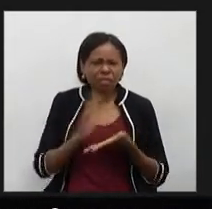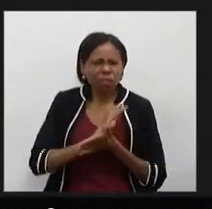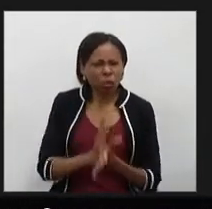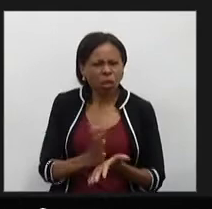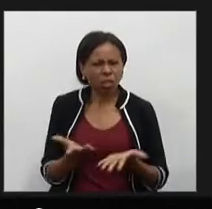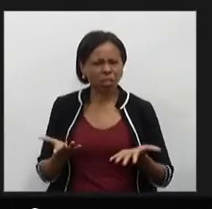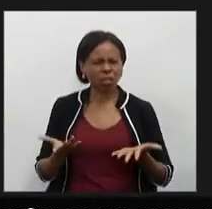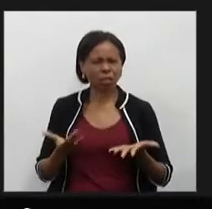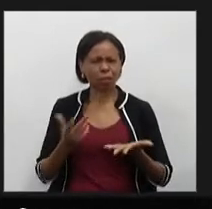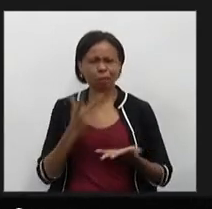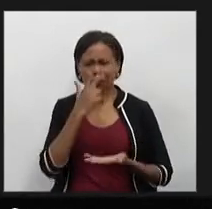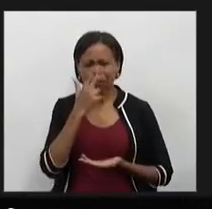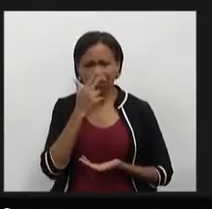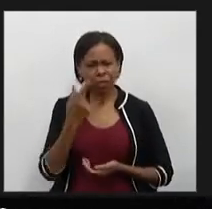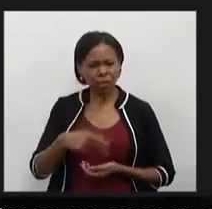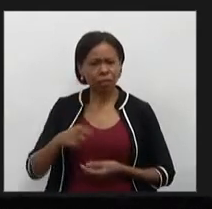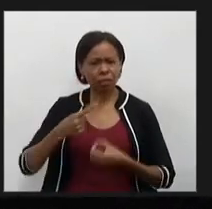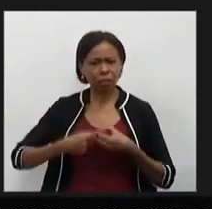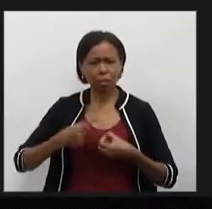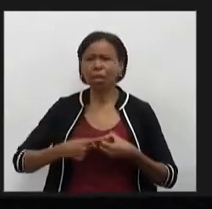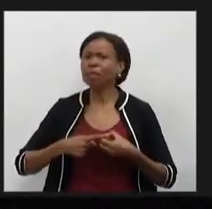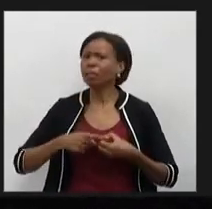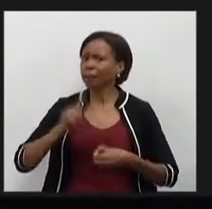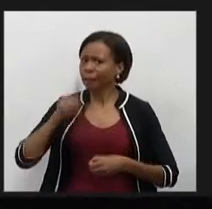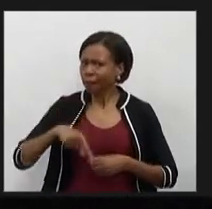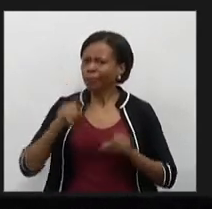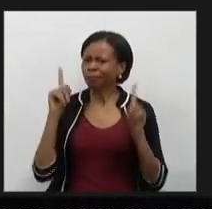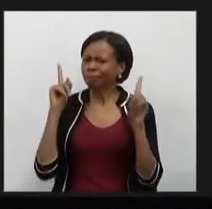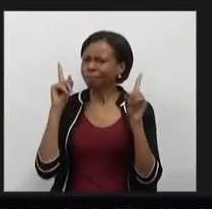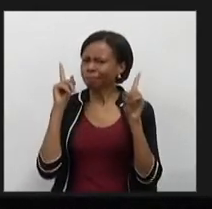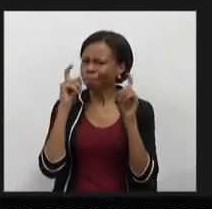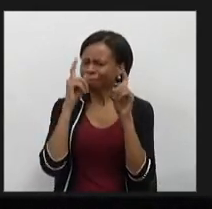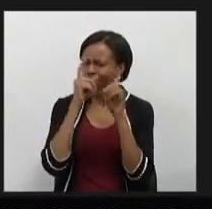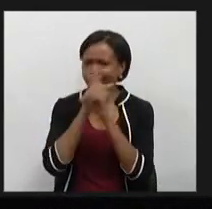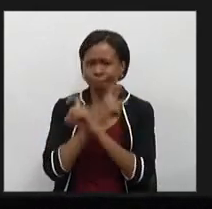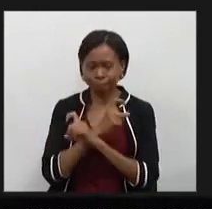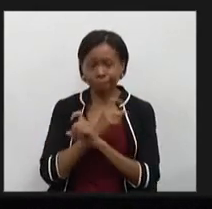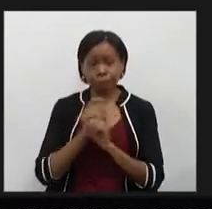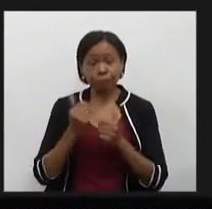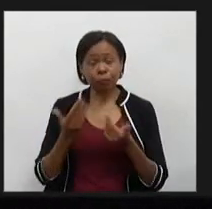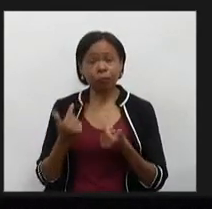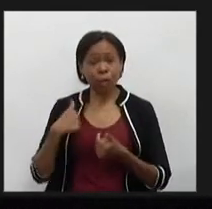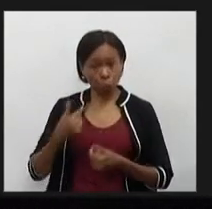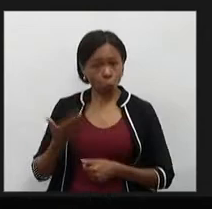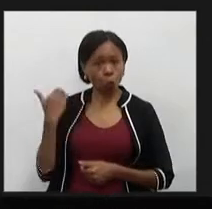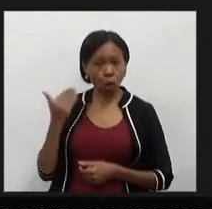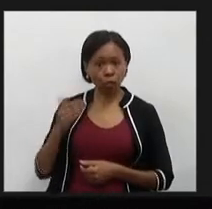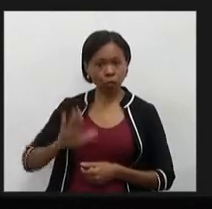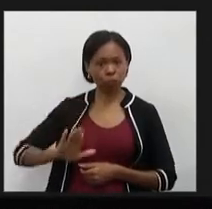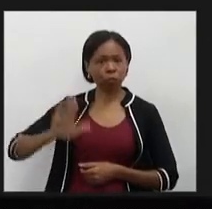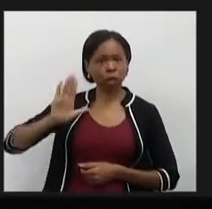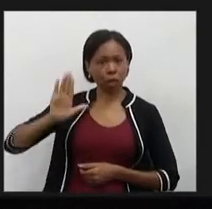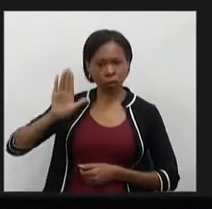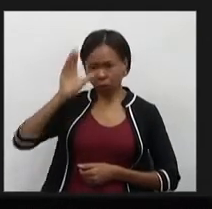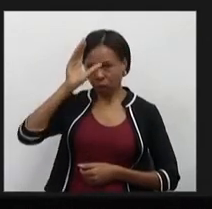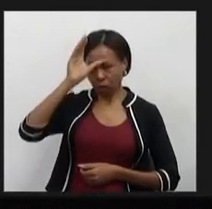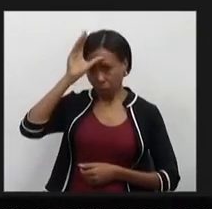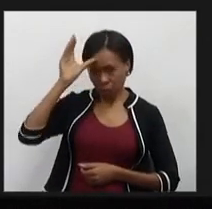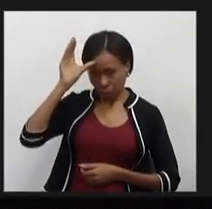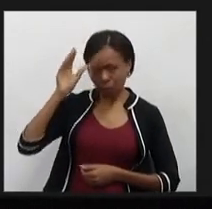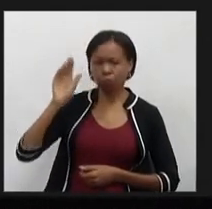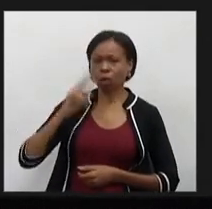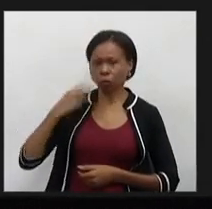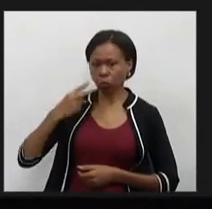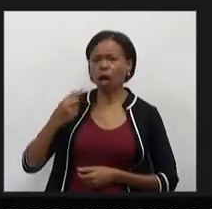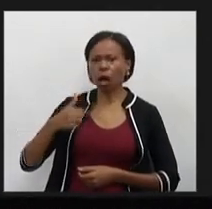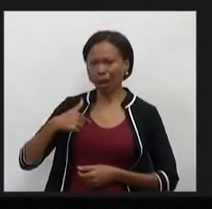nossa cidade. É difícil. Então, quando eu me candidatei, eu me aproximei das manifestações em